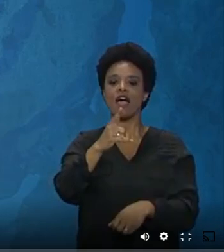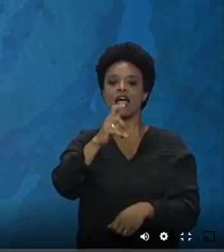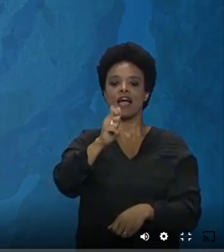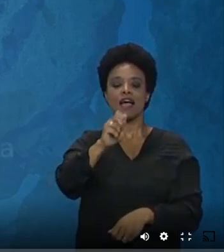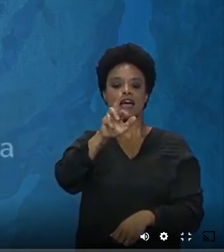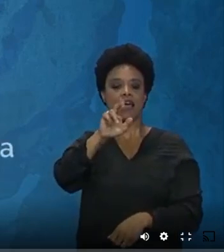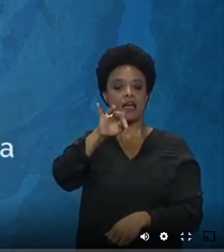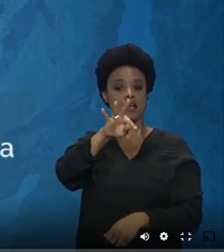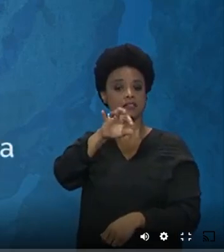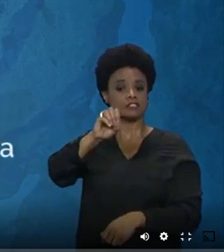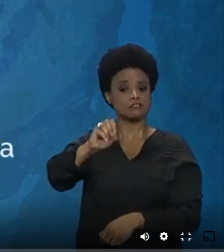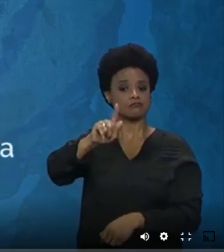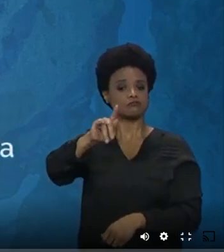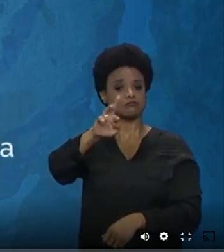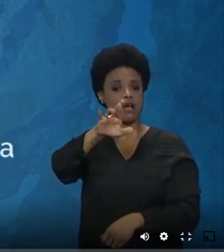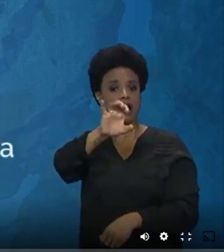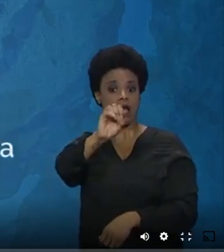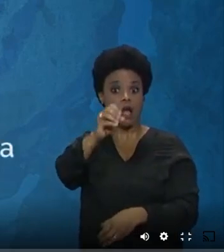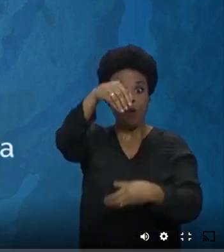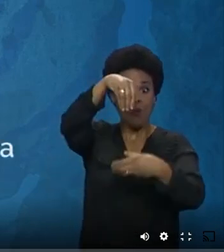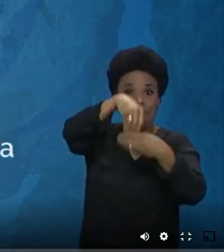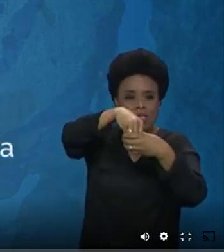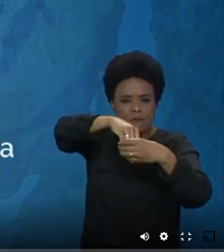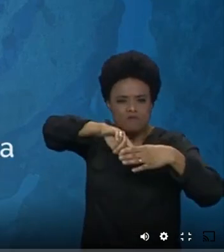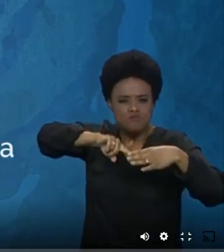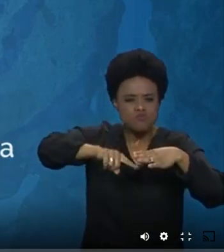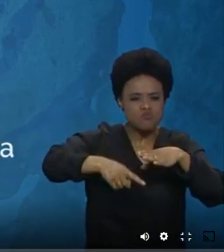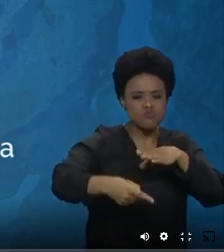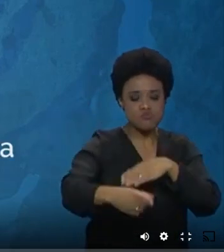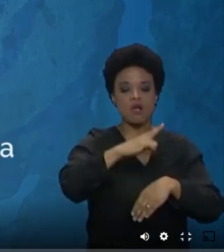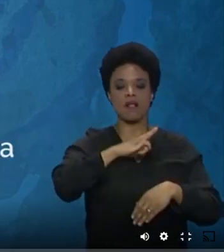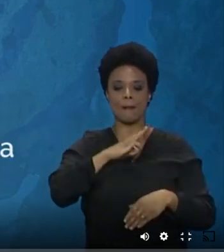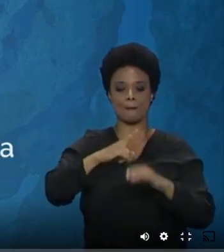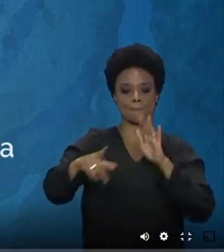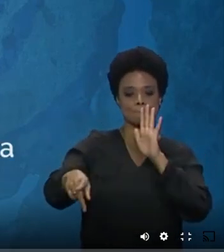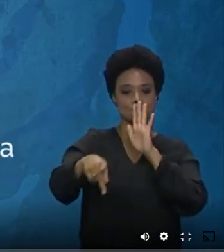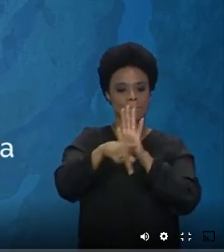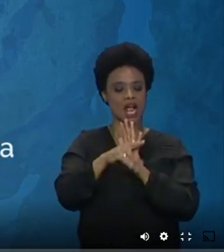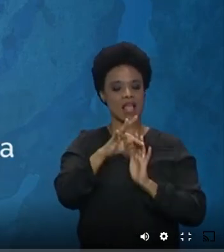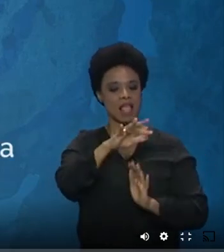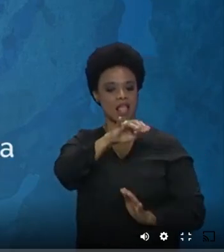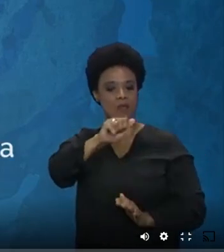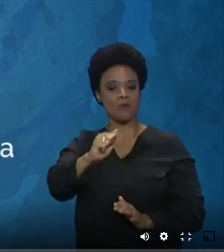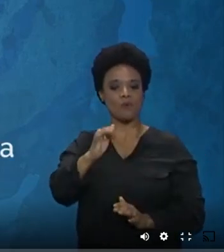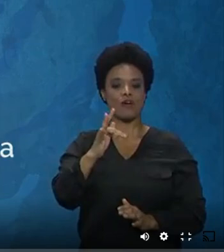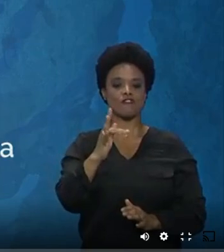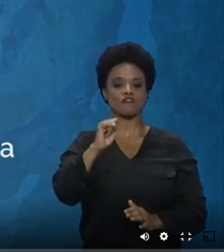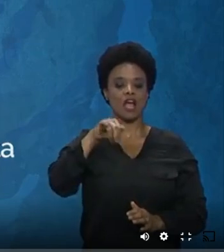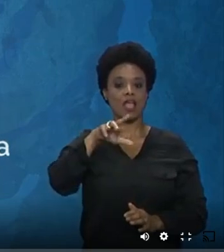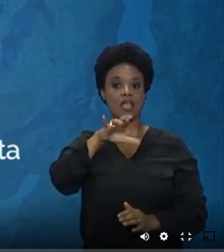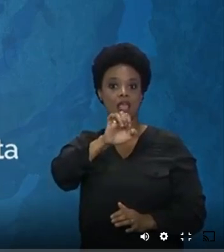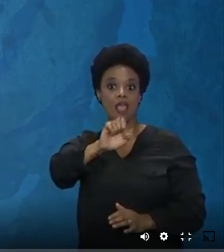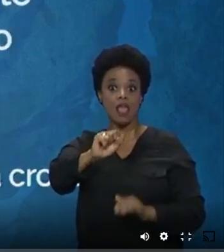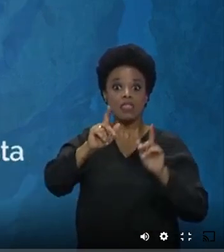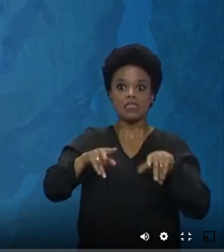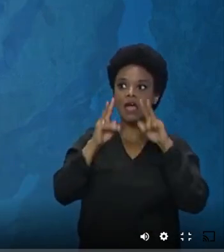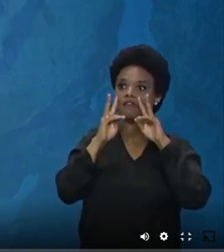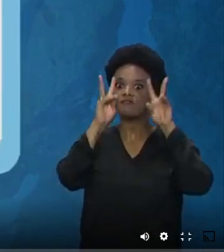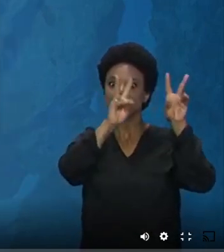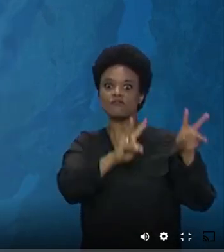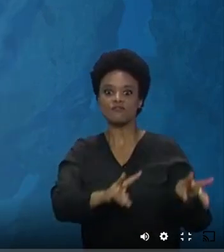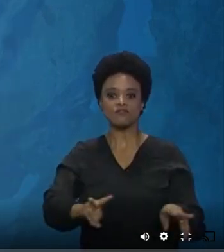ocorrem nas porções mais profundas da crosta e possuem textura fanerítica. Por isso, seus cristais são visíveis a olho